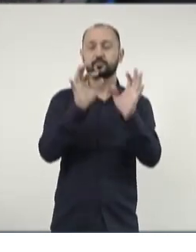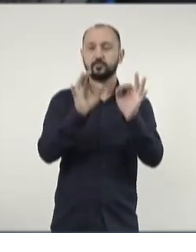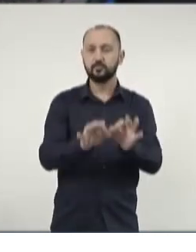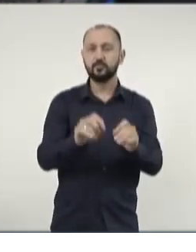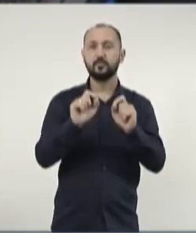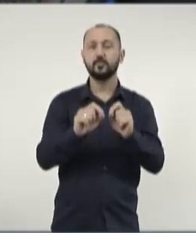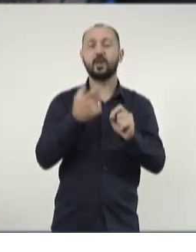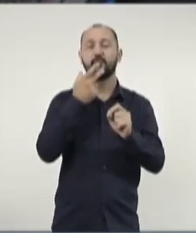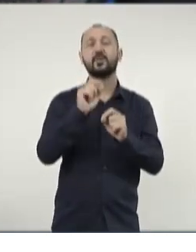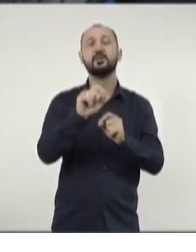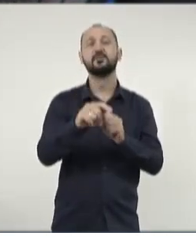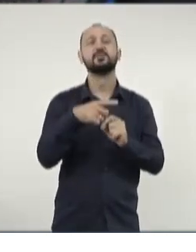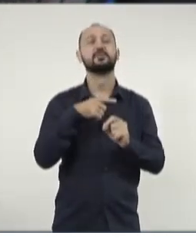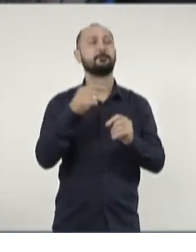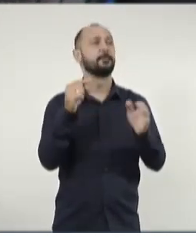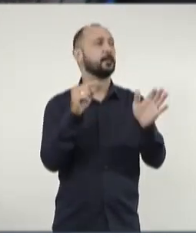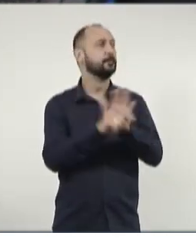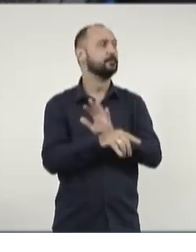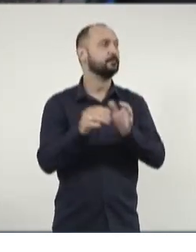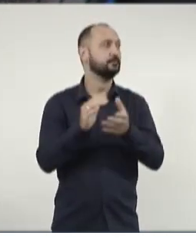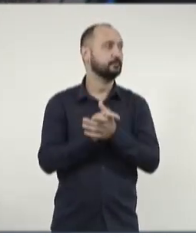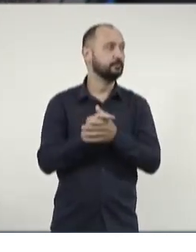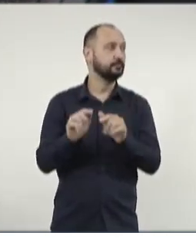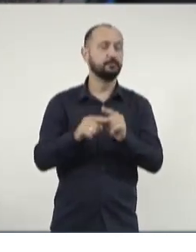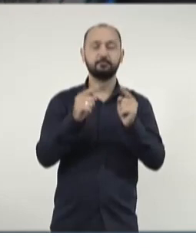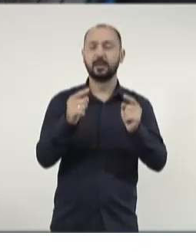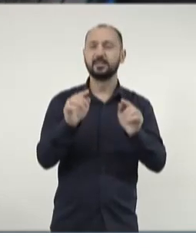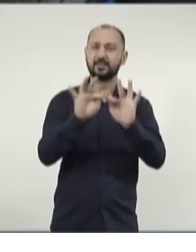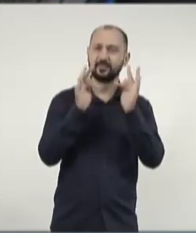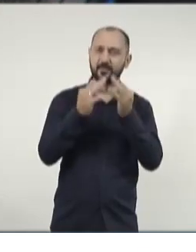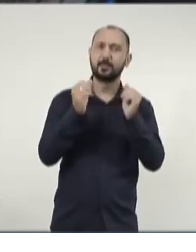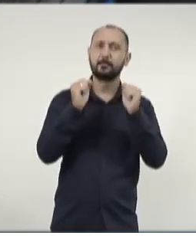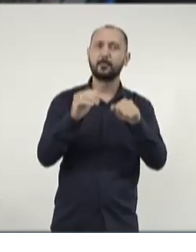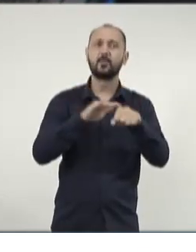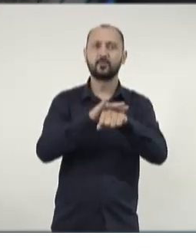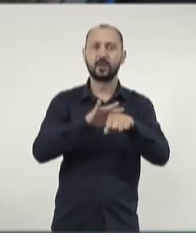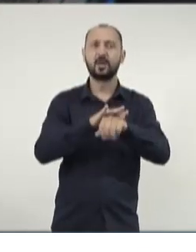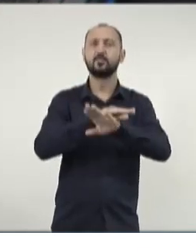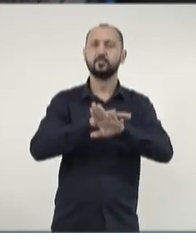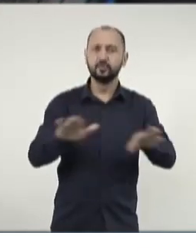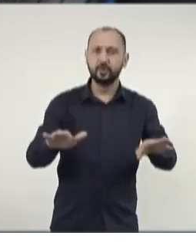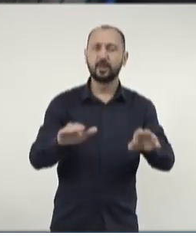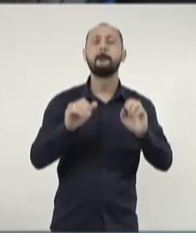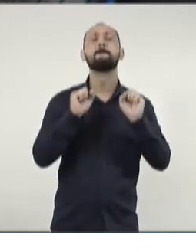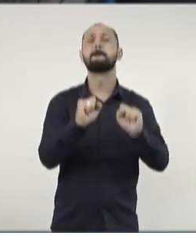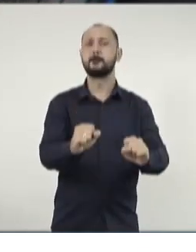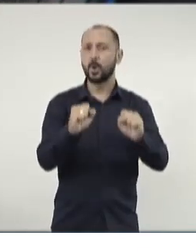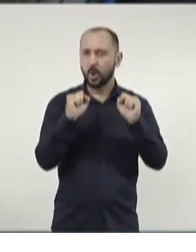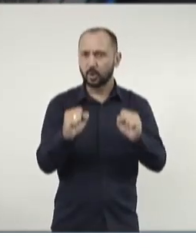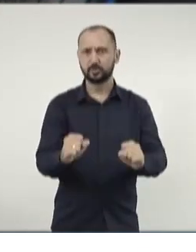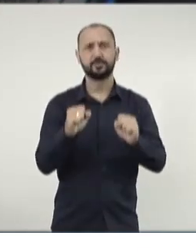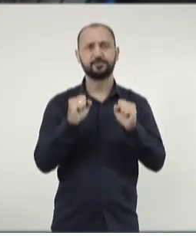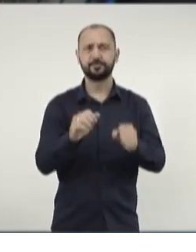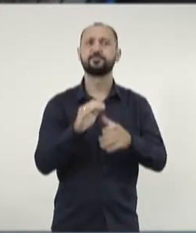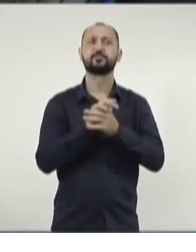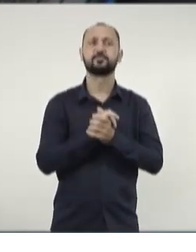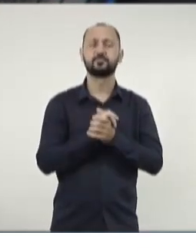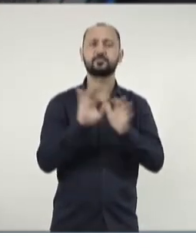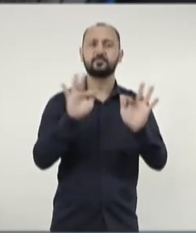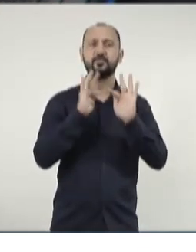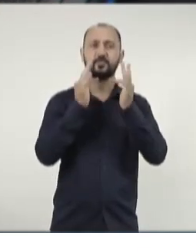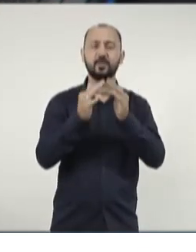de poder dizer, você pergunta assim, mas a família pode falar sobre Chega? Claro que pode. Né? A família